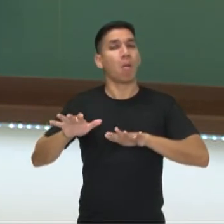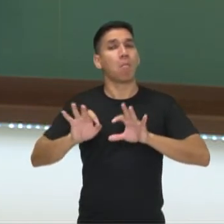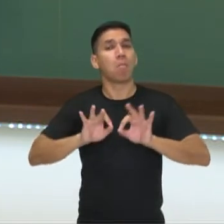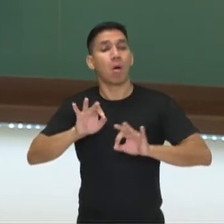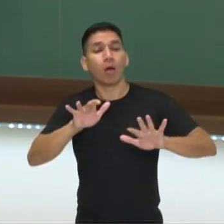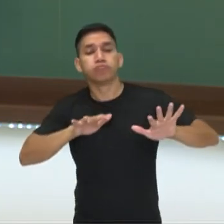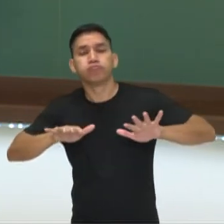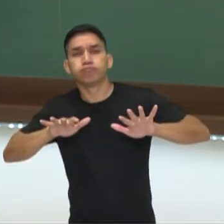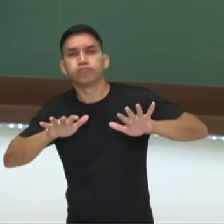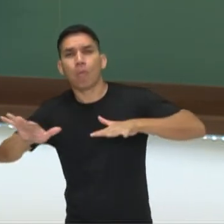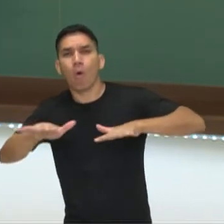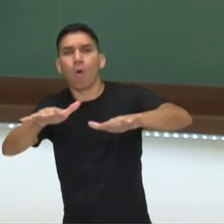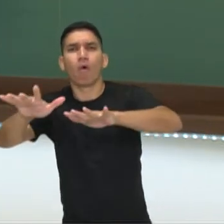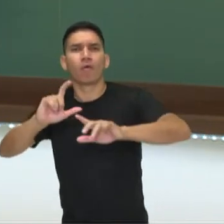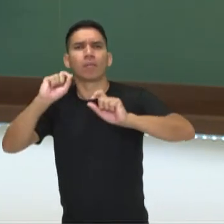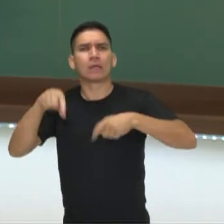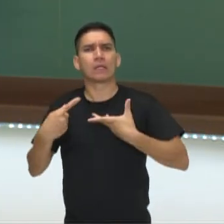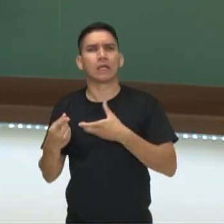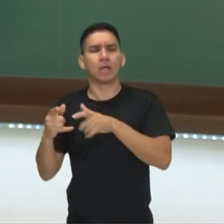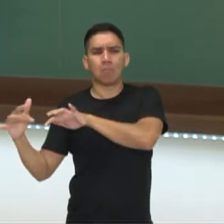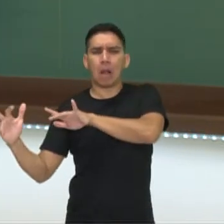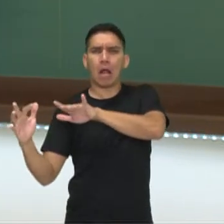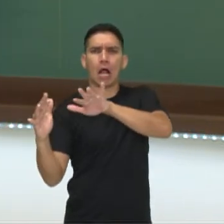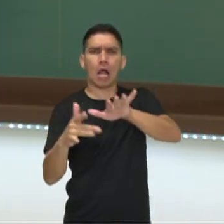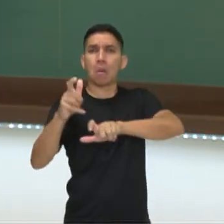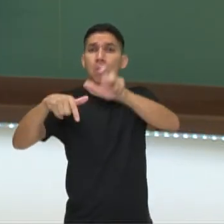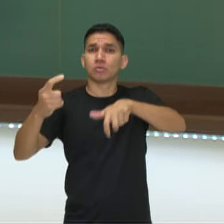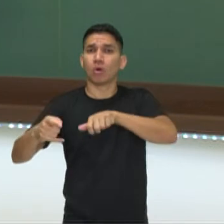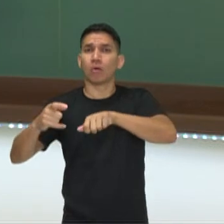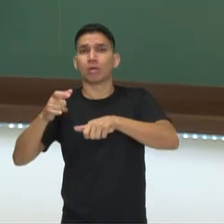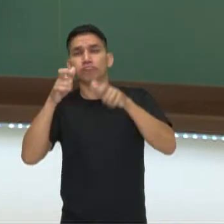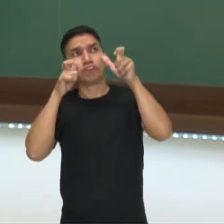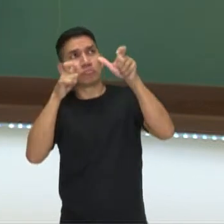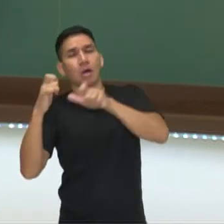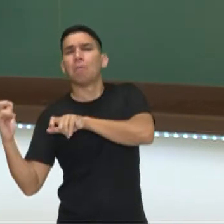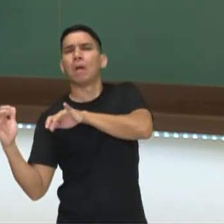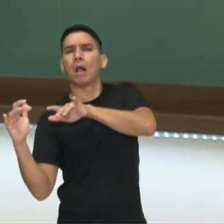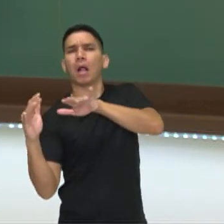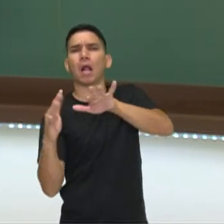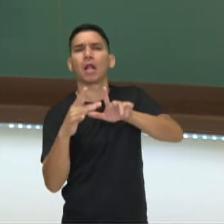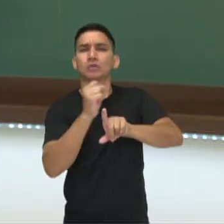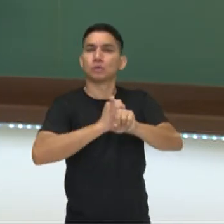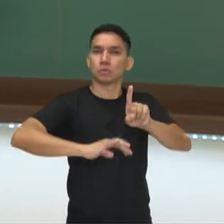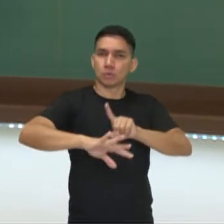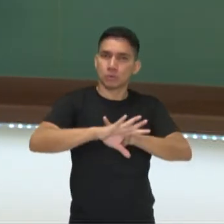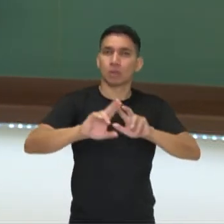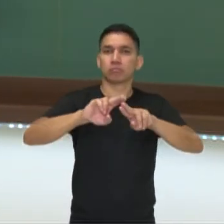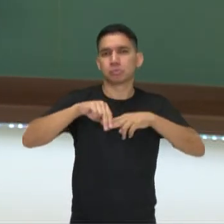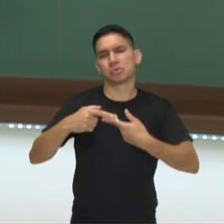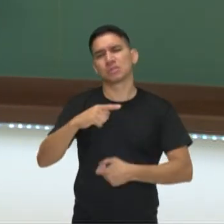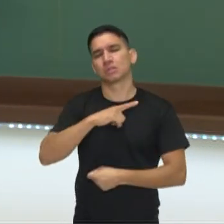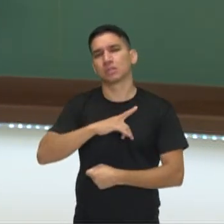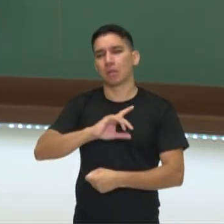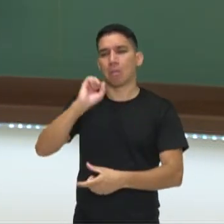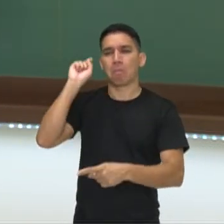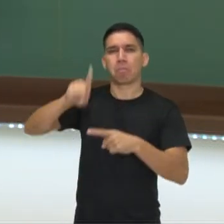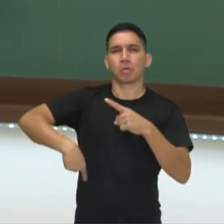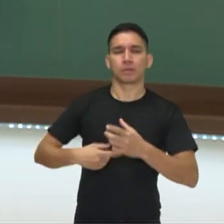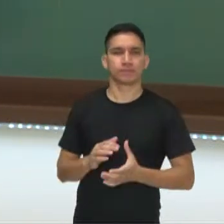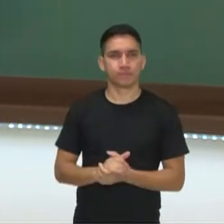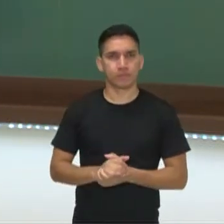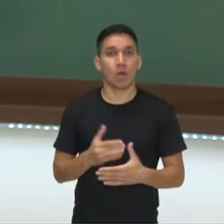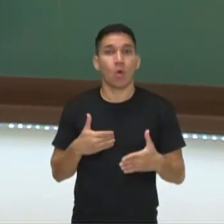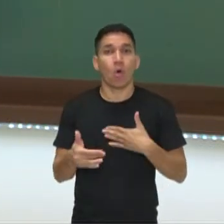né, conseguem um apelo popular muito grande, os movimentos sociais, então, né, tendem a ser barrados. Então, qualquer tipo